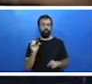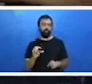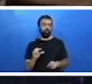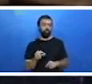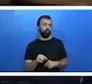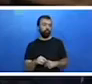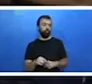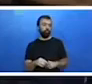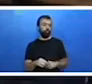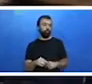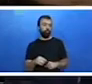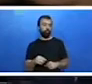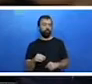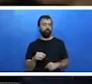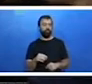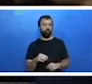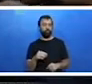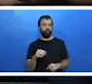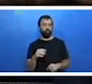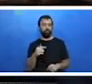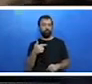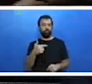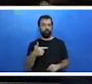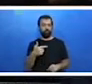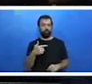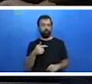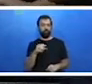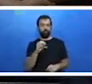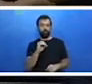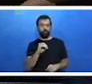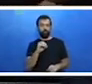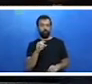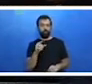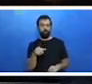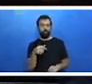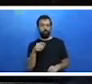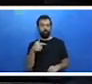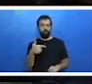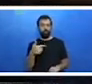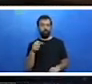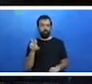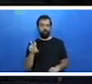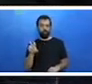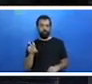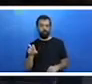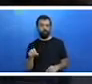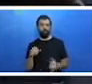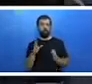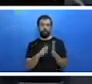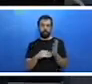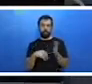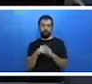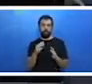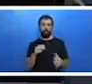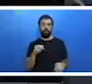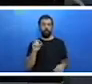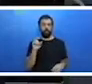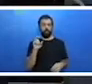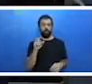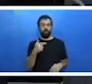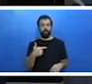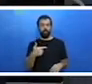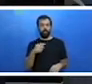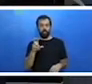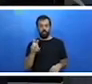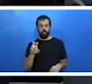escrita. E 75 centésimos, 75 partes de 100. Lembrando, se